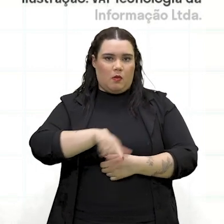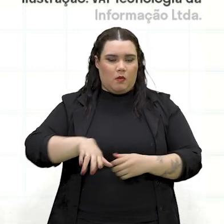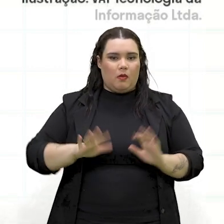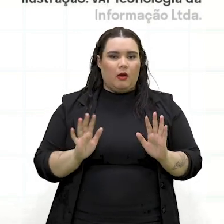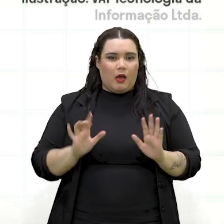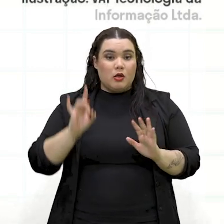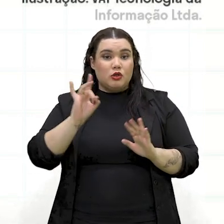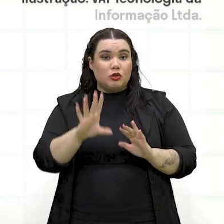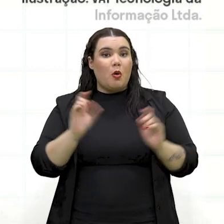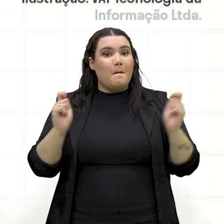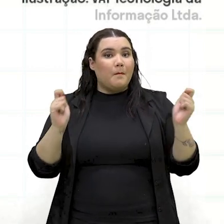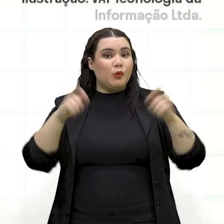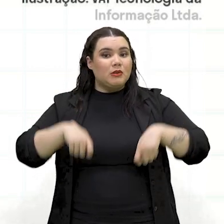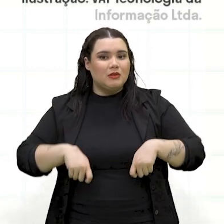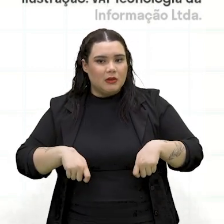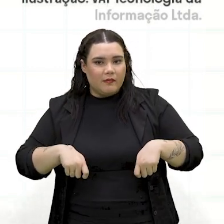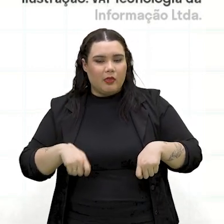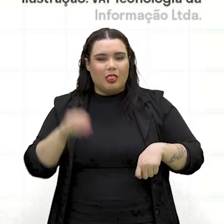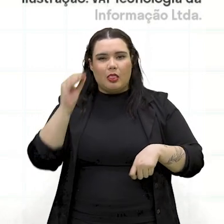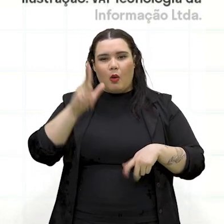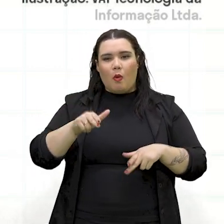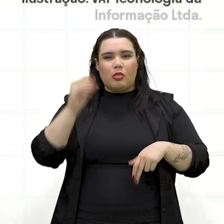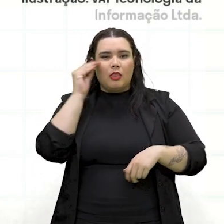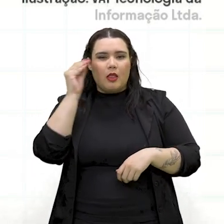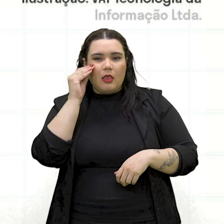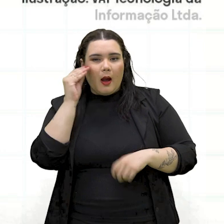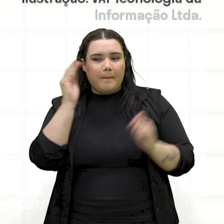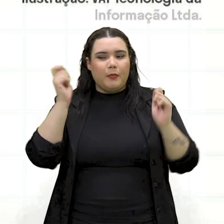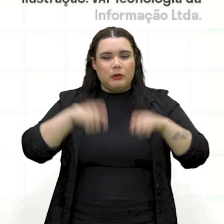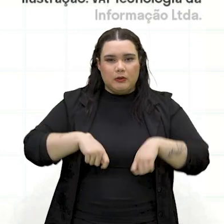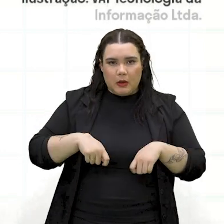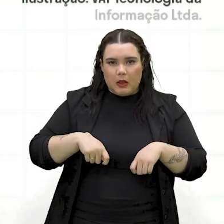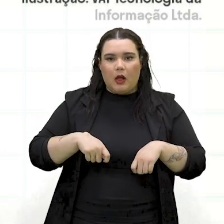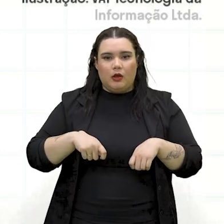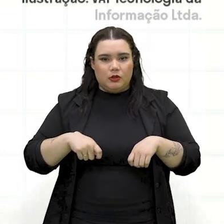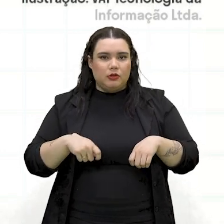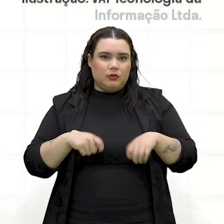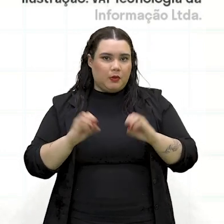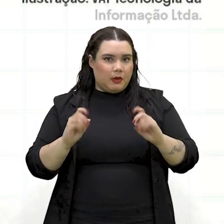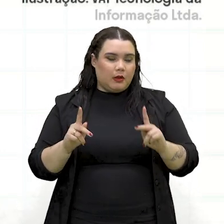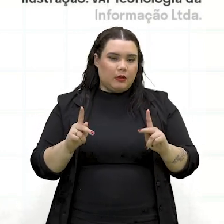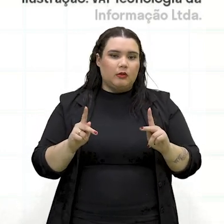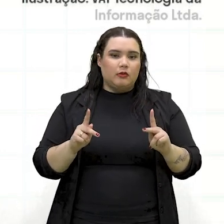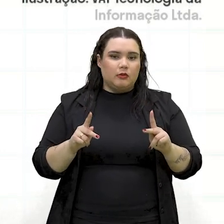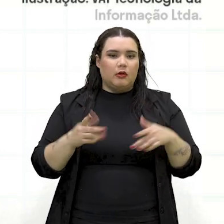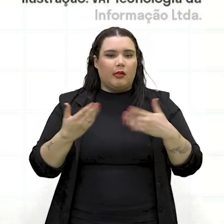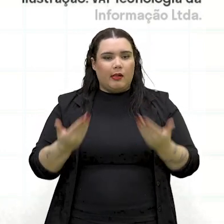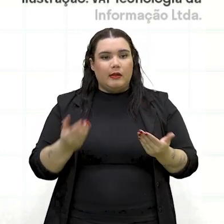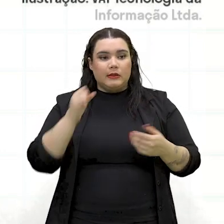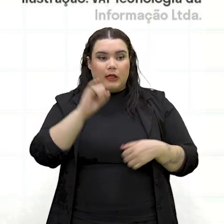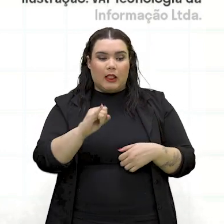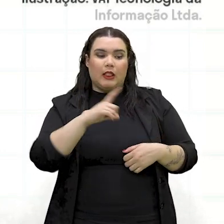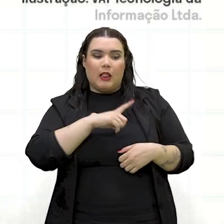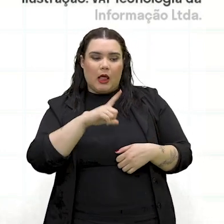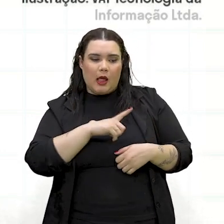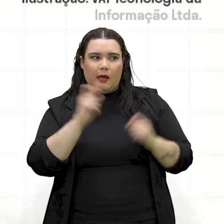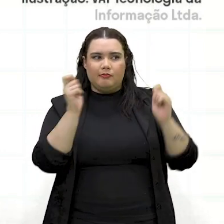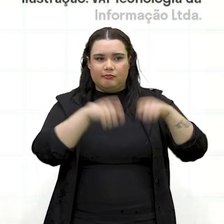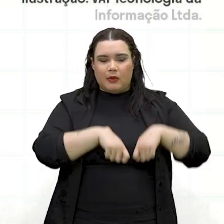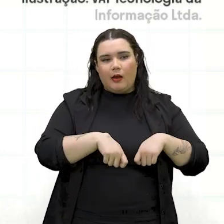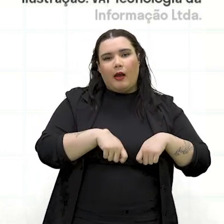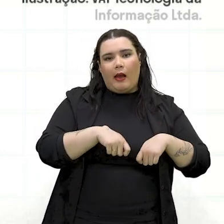já sobre isso. Então, ele é uma possibilidade geral, tá? Que tem aquelas possibilidades que a gente sabe que tem